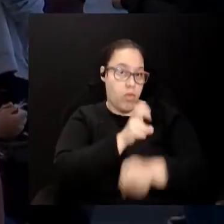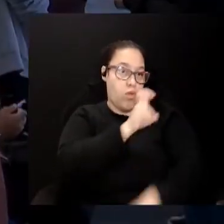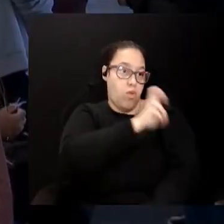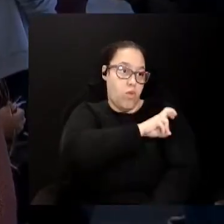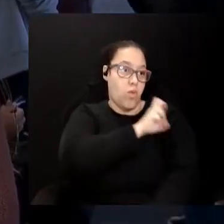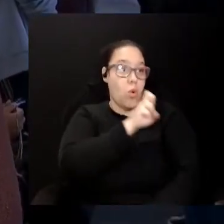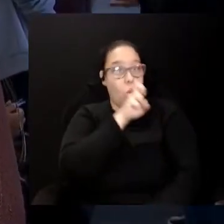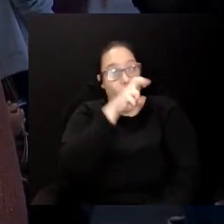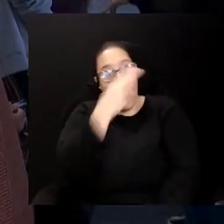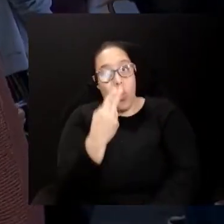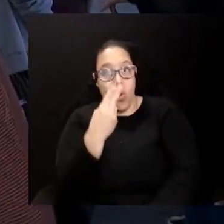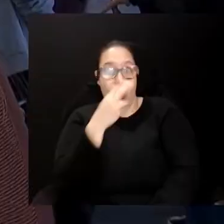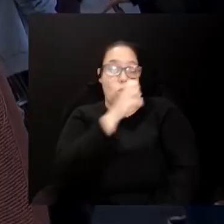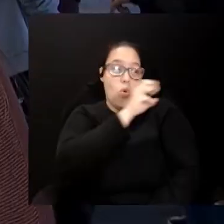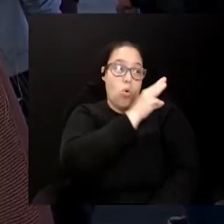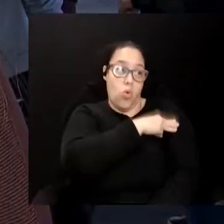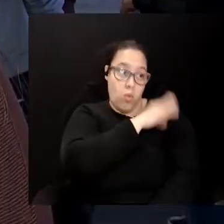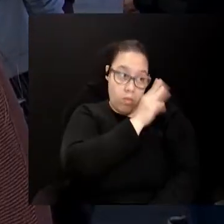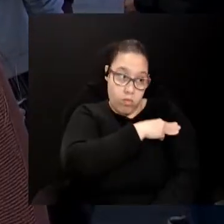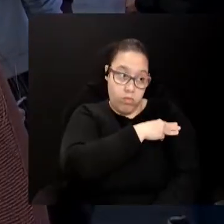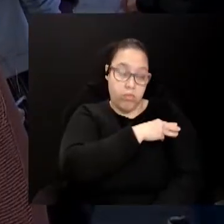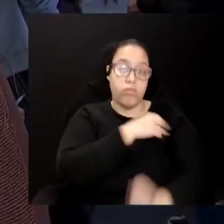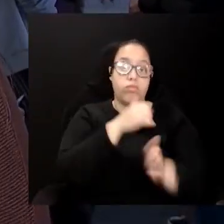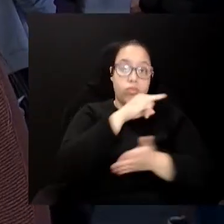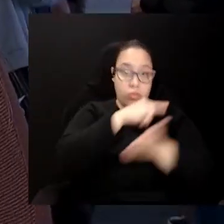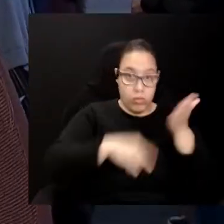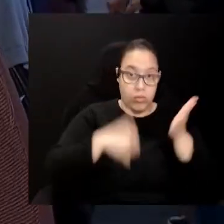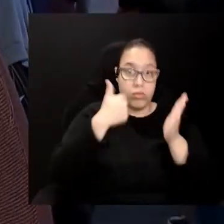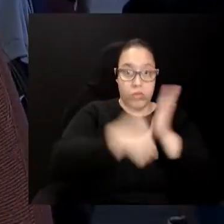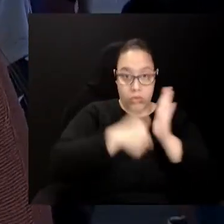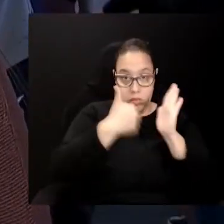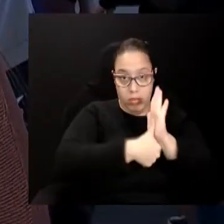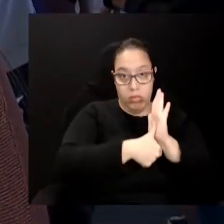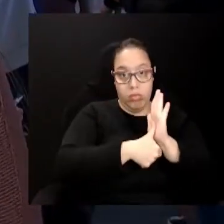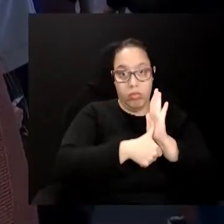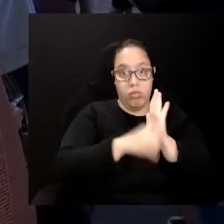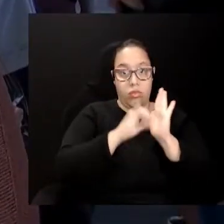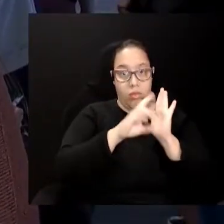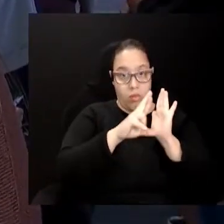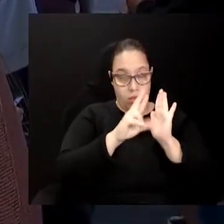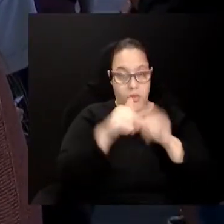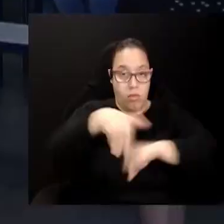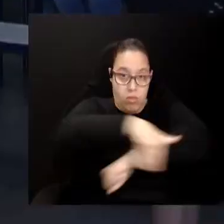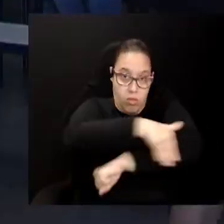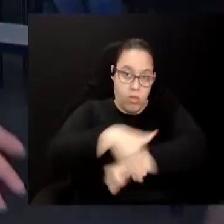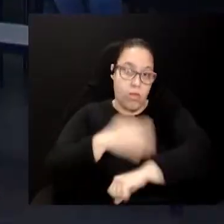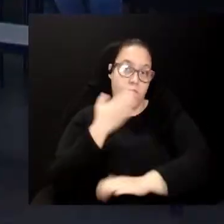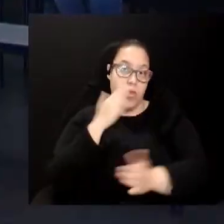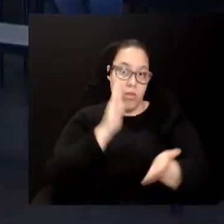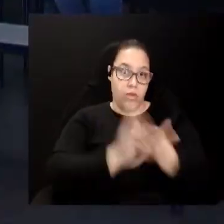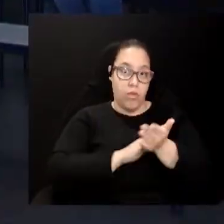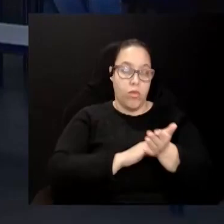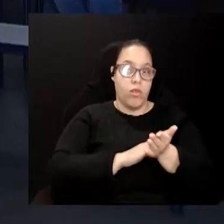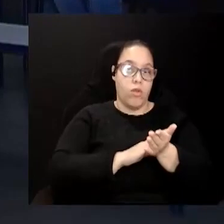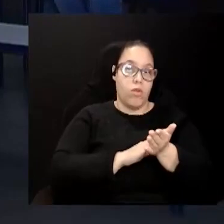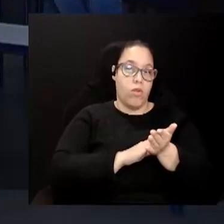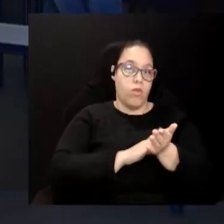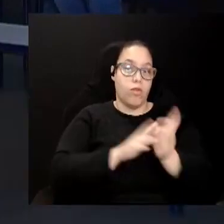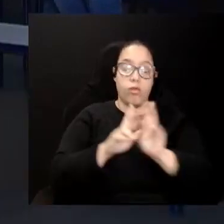médio. Originais e cópias do RG, CPF, comprovante de endereço e comprovante de escolaridade. Ao todo,